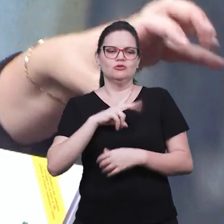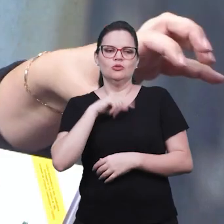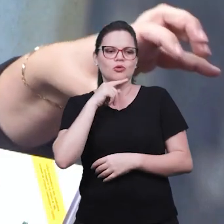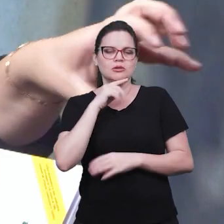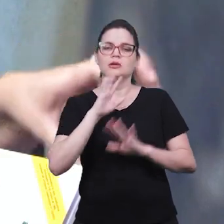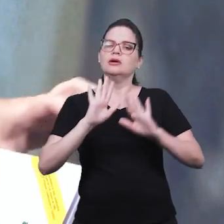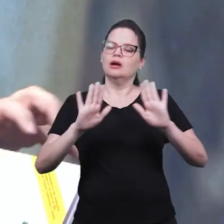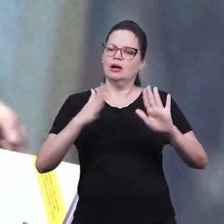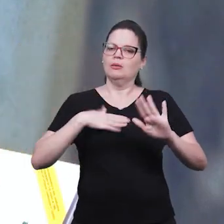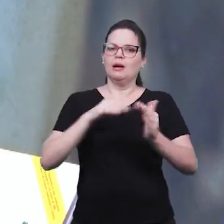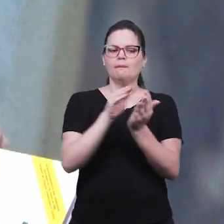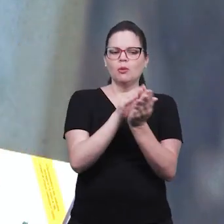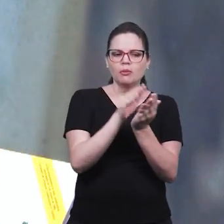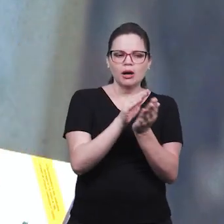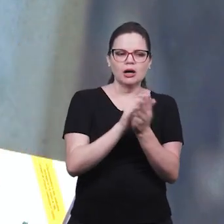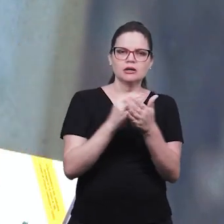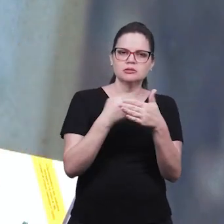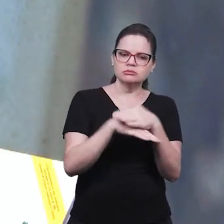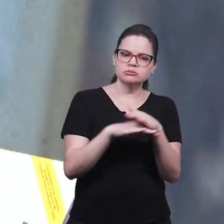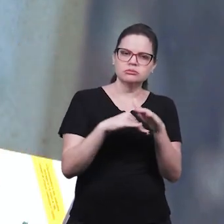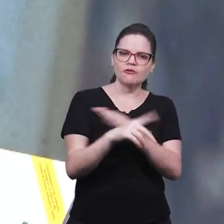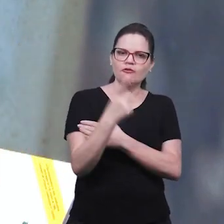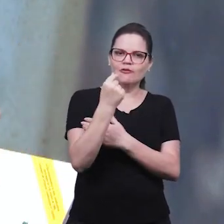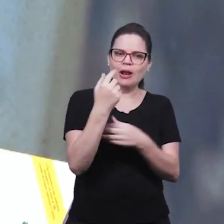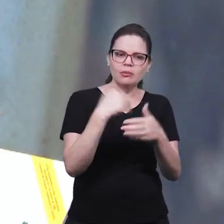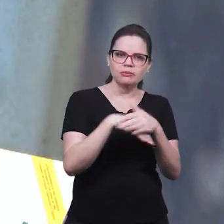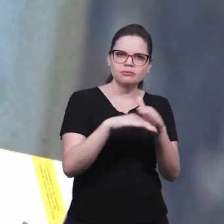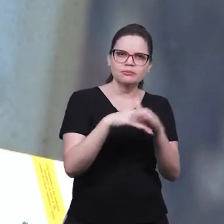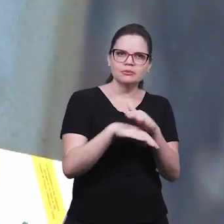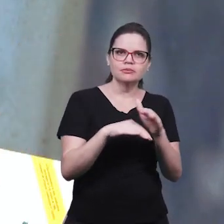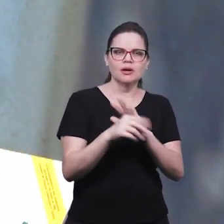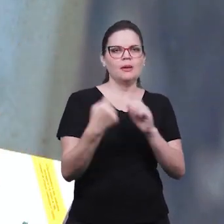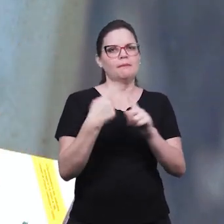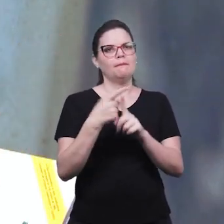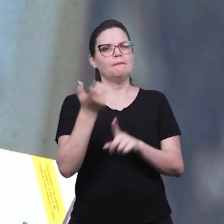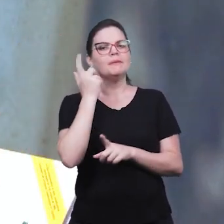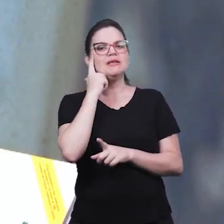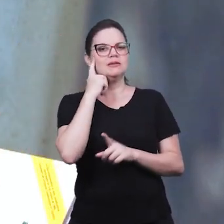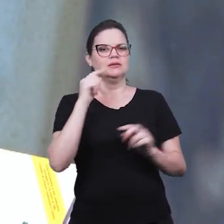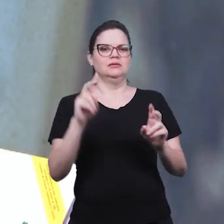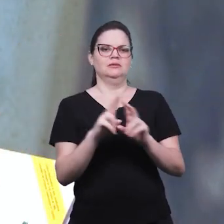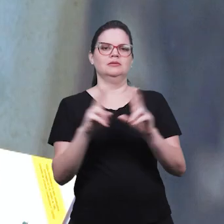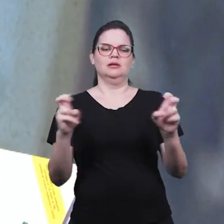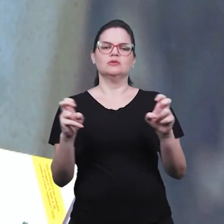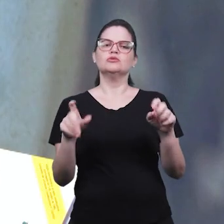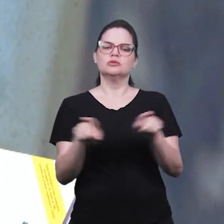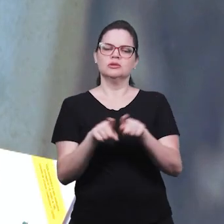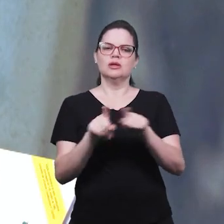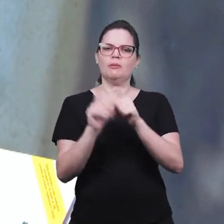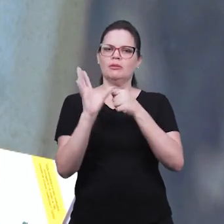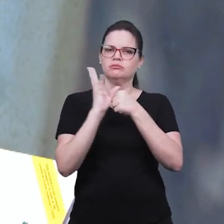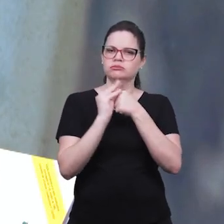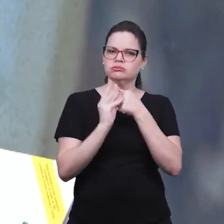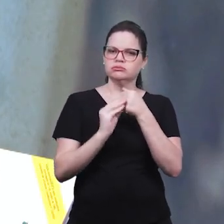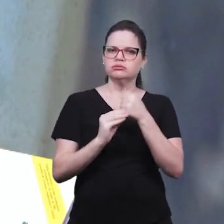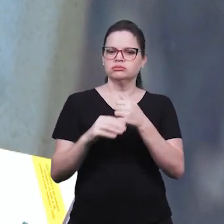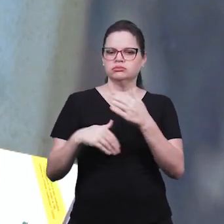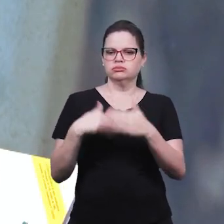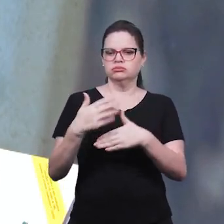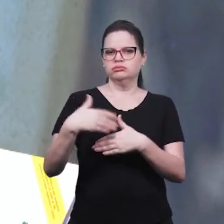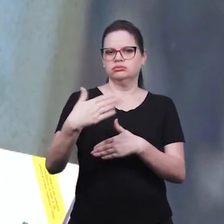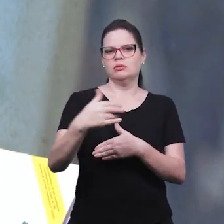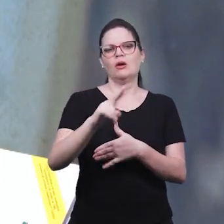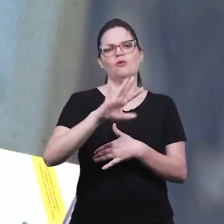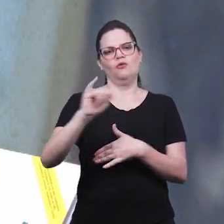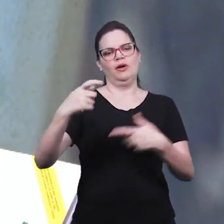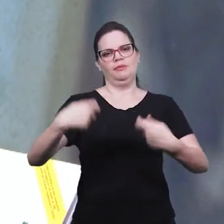vamos aqui guardar um valor para me usar na minha aposentadoria, que seja pequeno, mas ter esse conhecimento de que